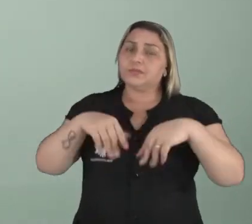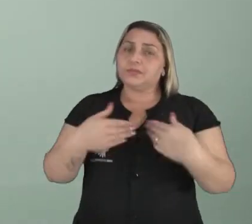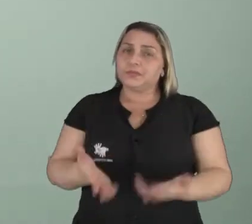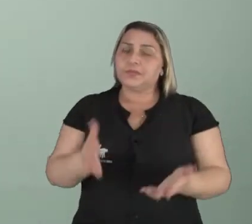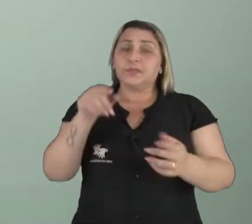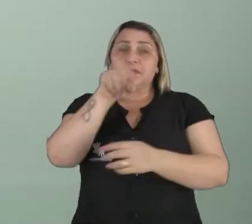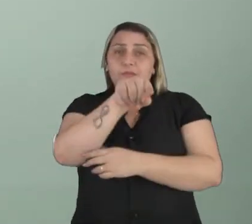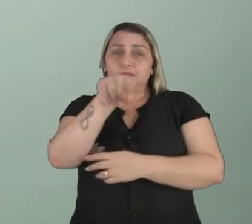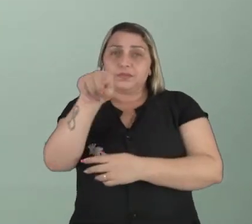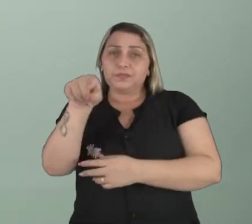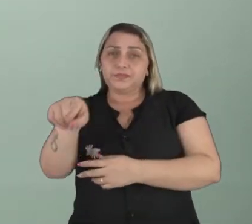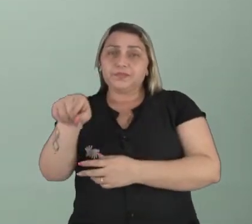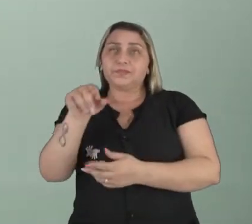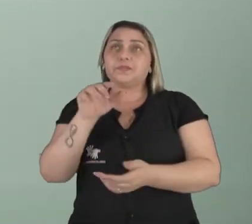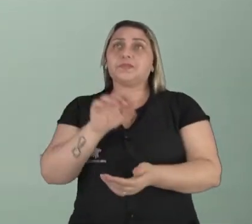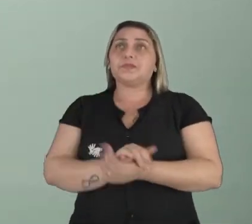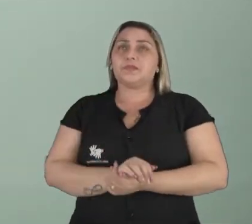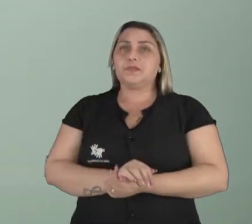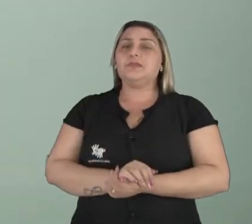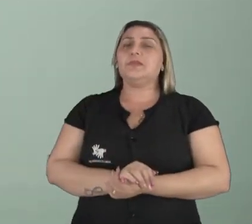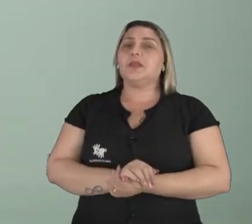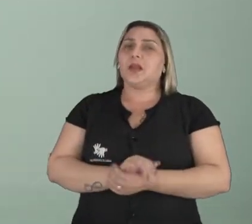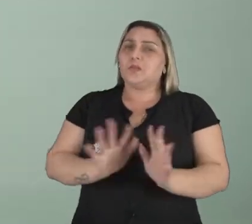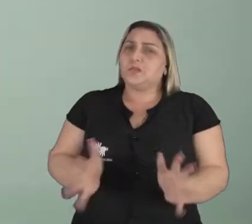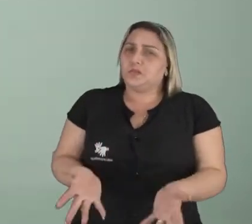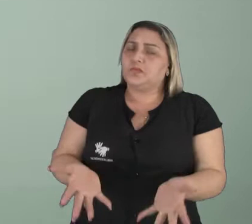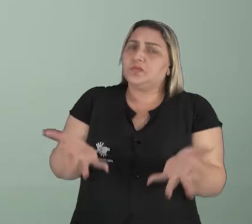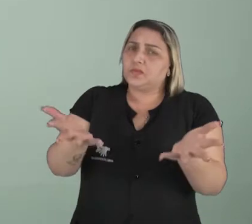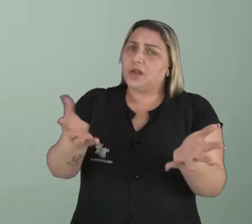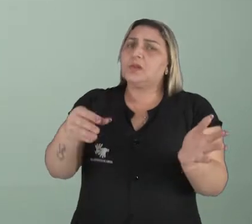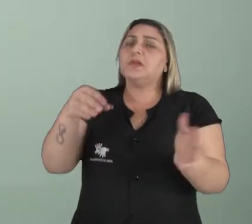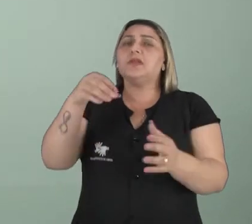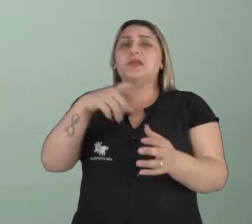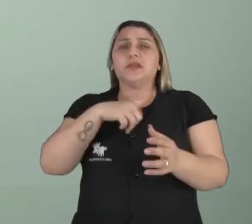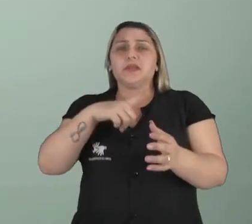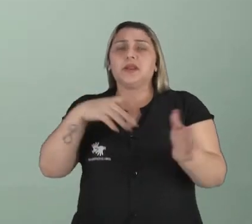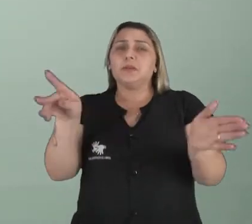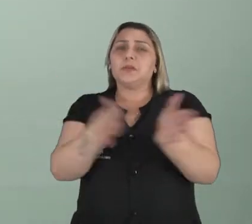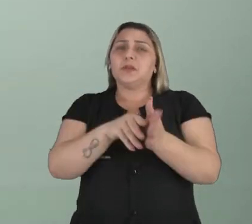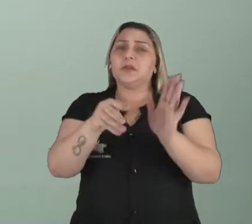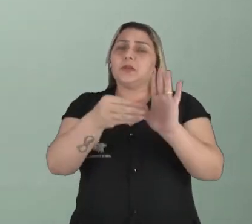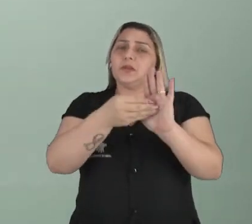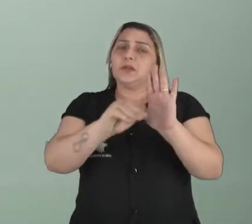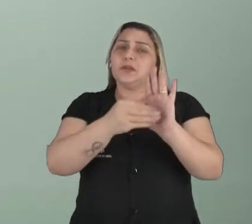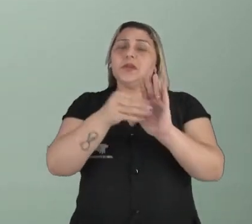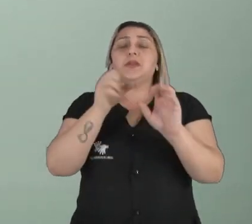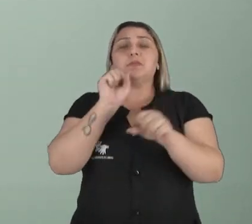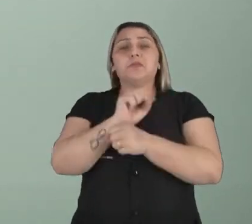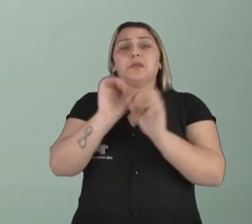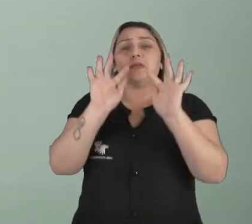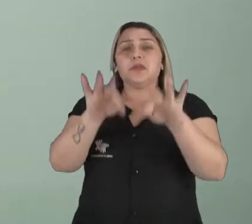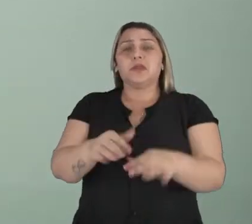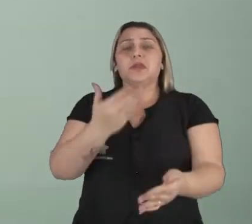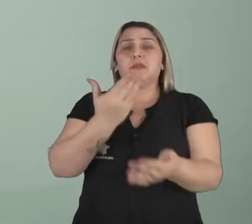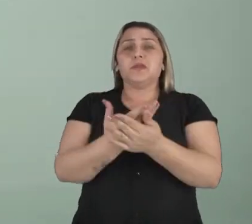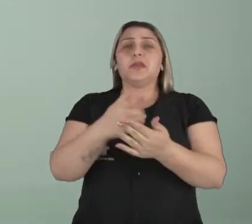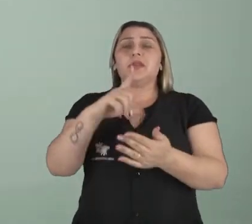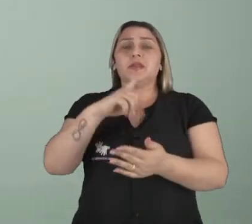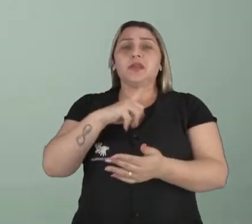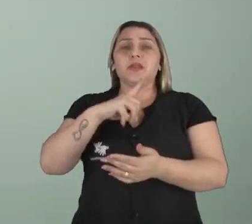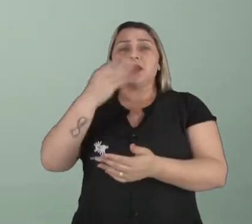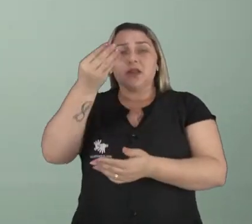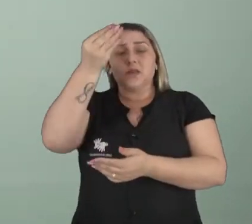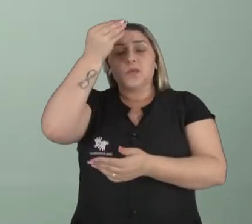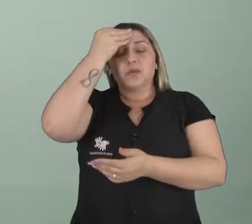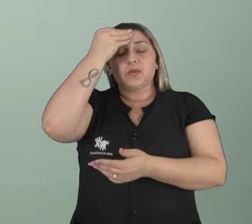Será que você é regido pelo que tem na mídia eu espero que no final da sala você tenha essa